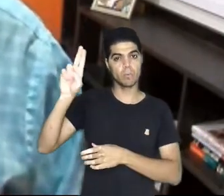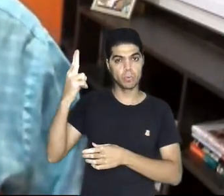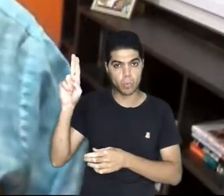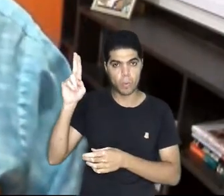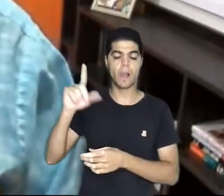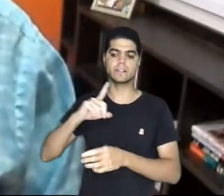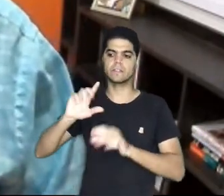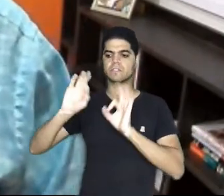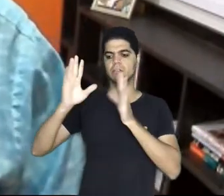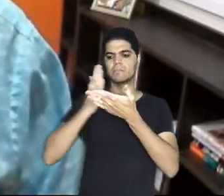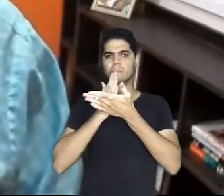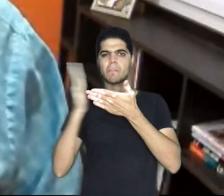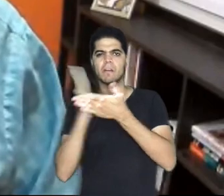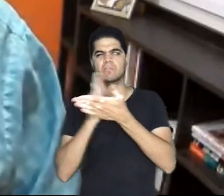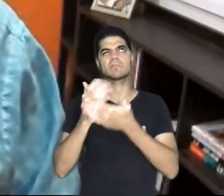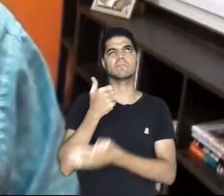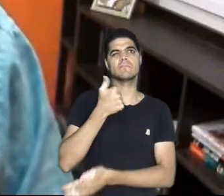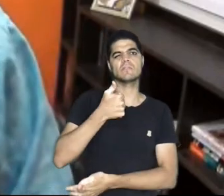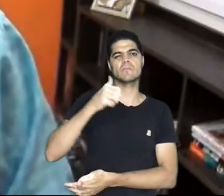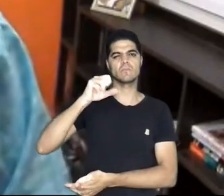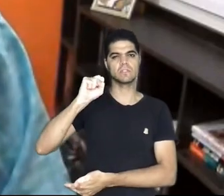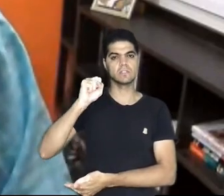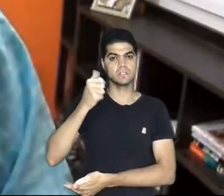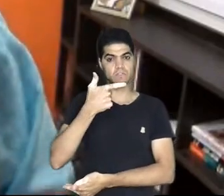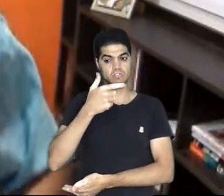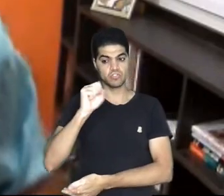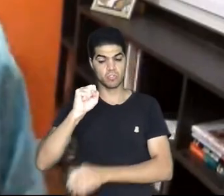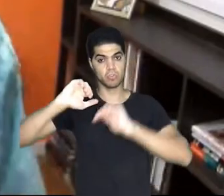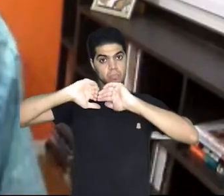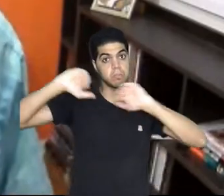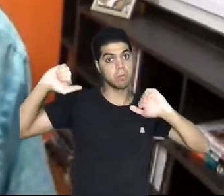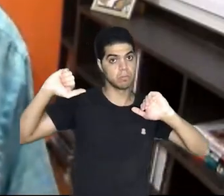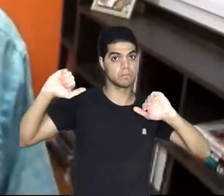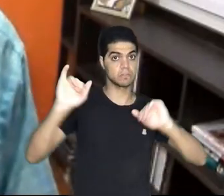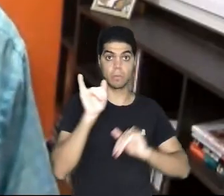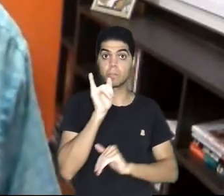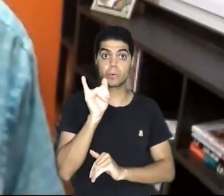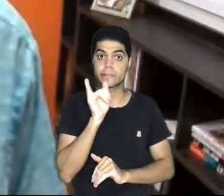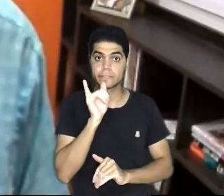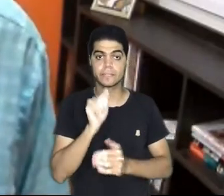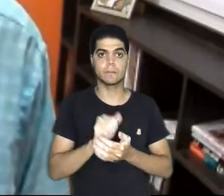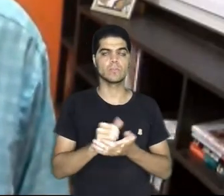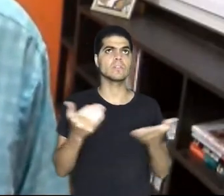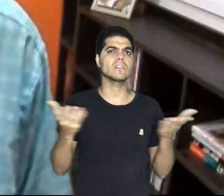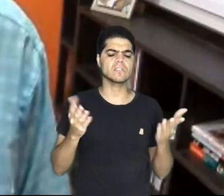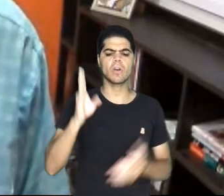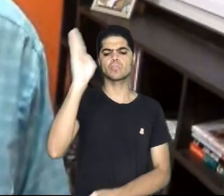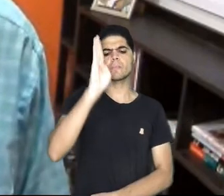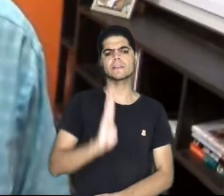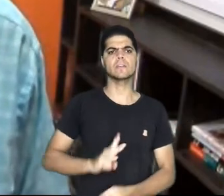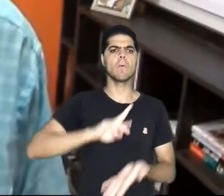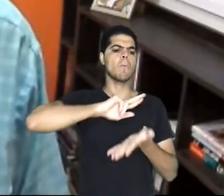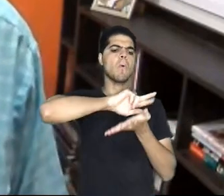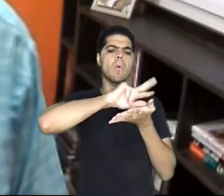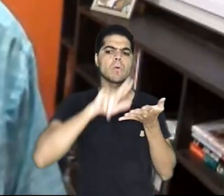se separou definitivamente do Brasil em 1828. Não é só dentro do Brasil que essa pluralidade